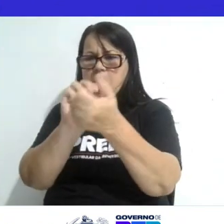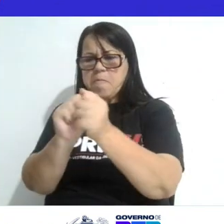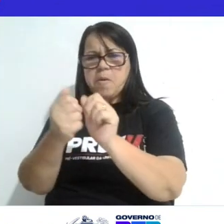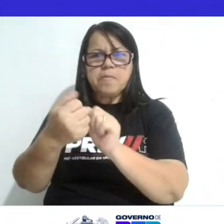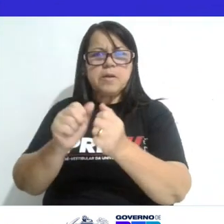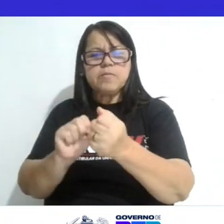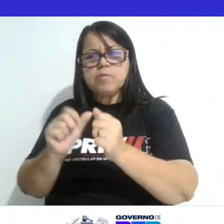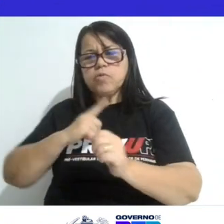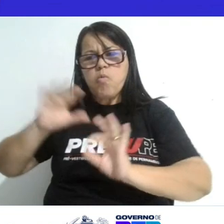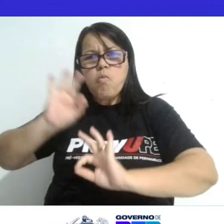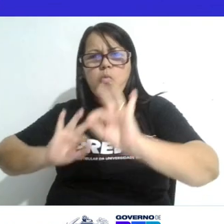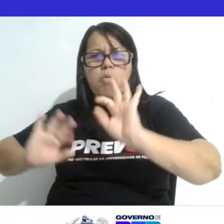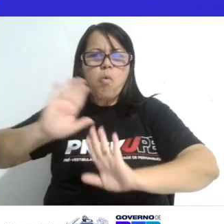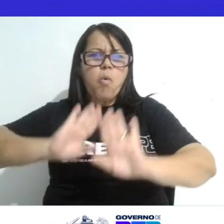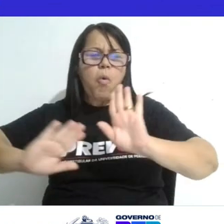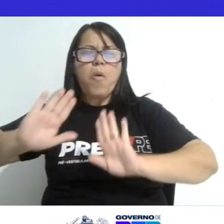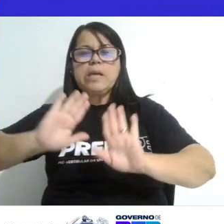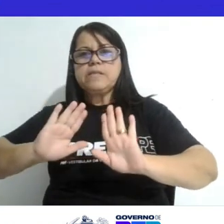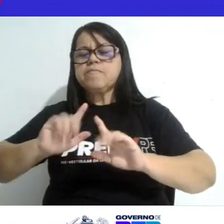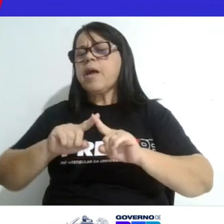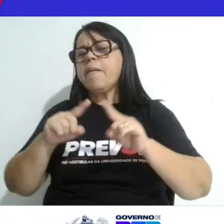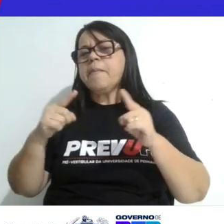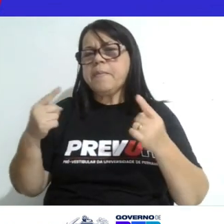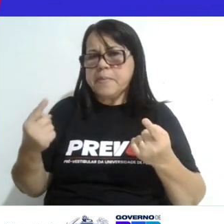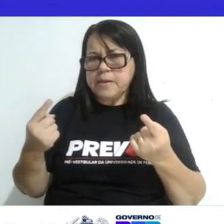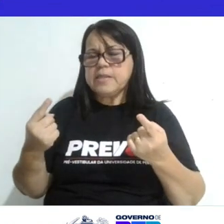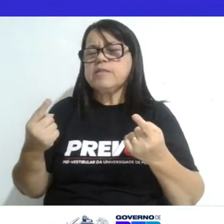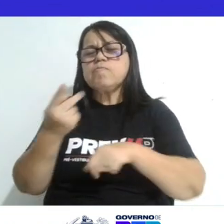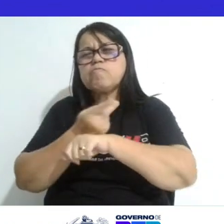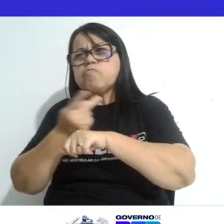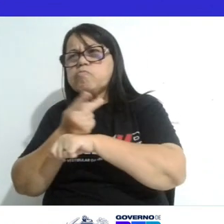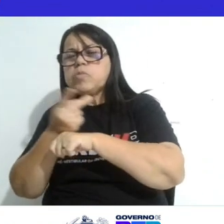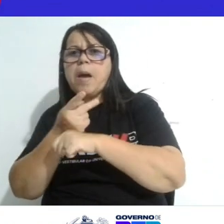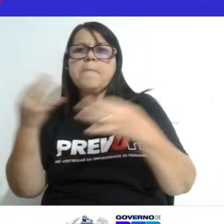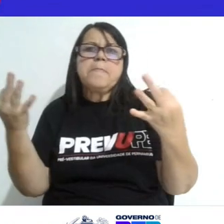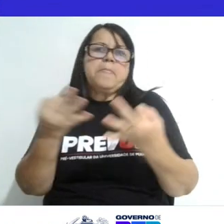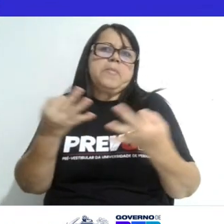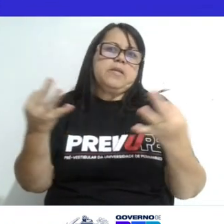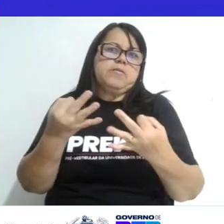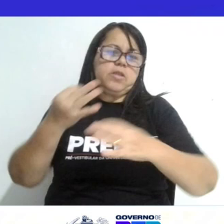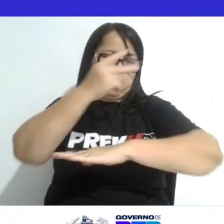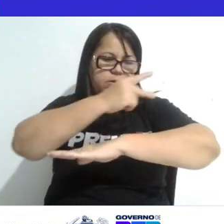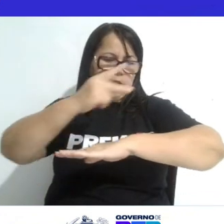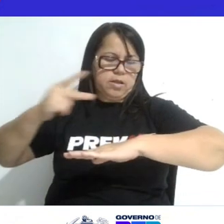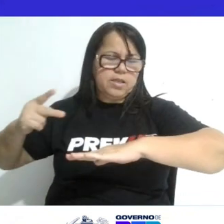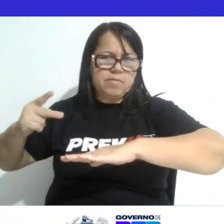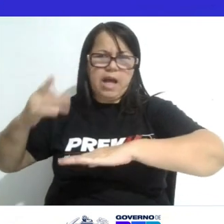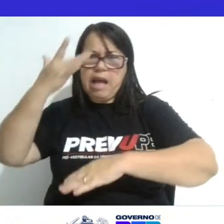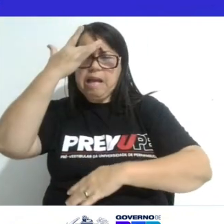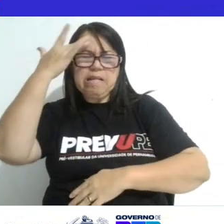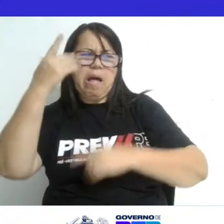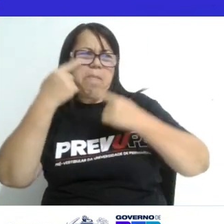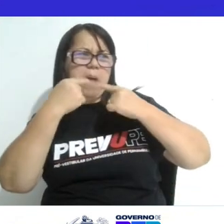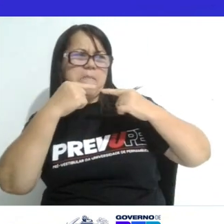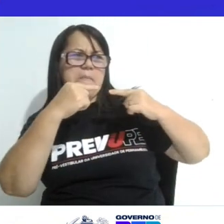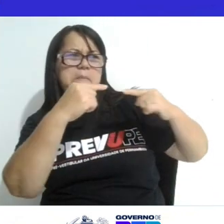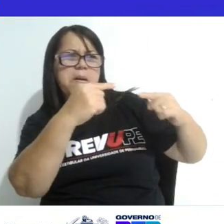com cuidado e precisão mas apesar de sua busca pela perfeição o parnasianismo foi CR por seu distanciamento